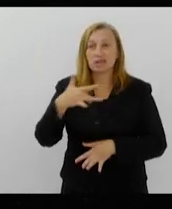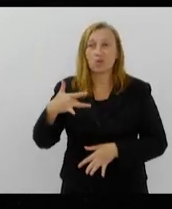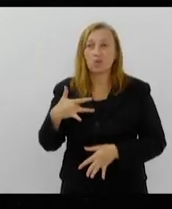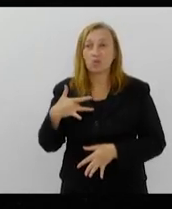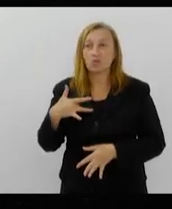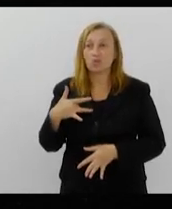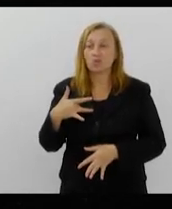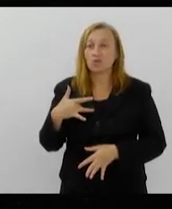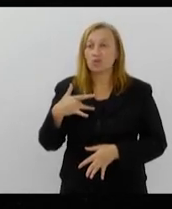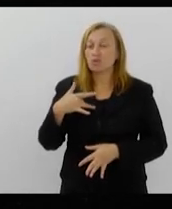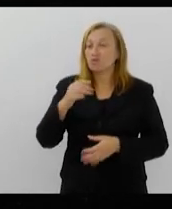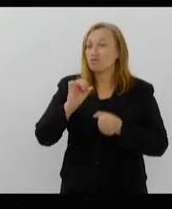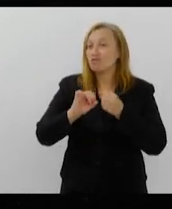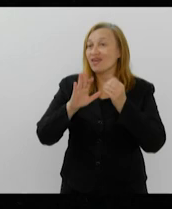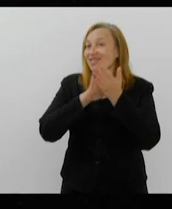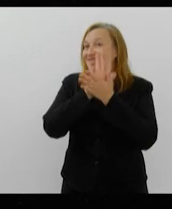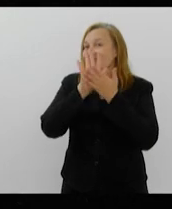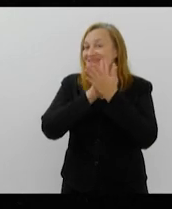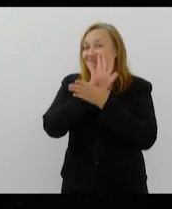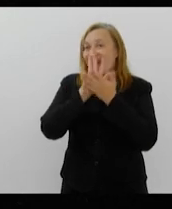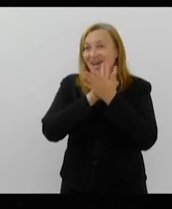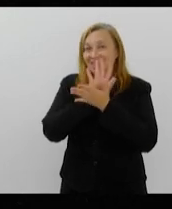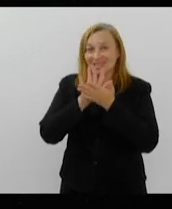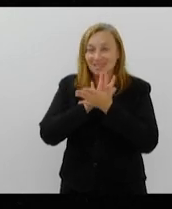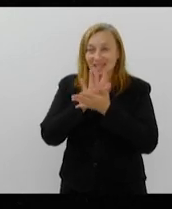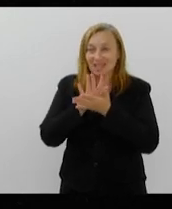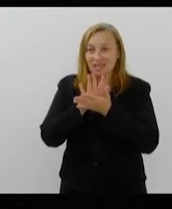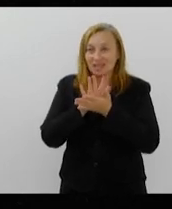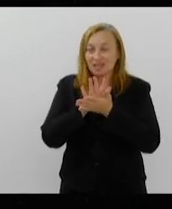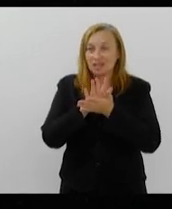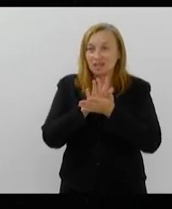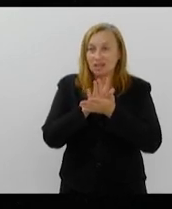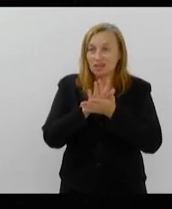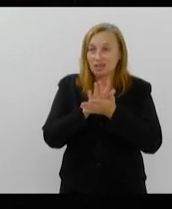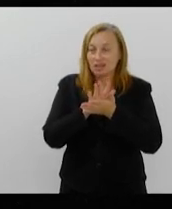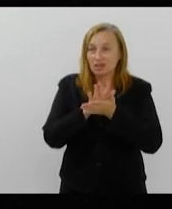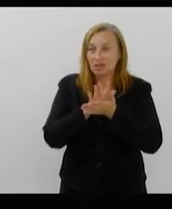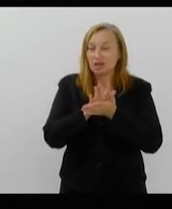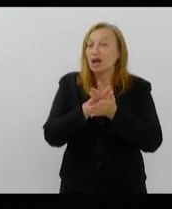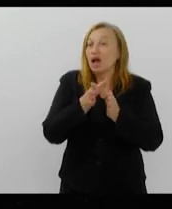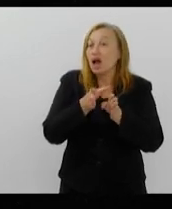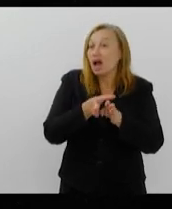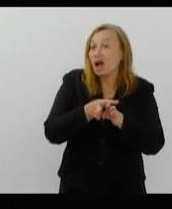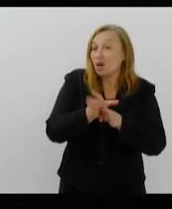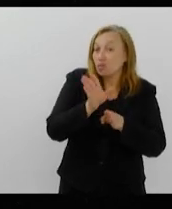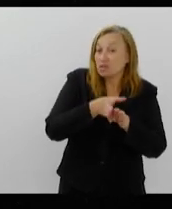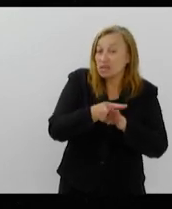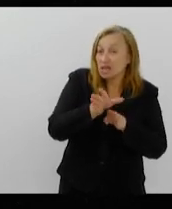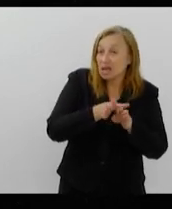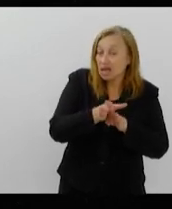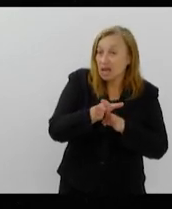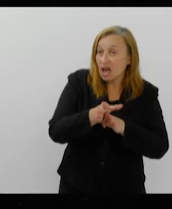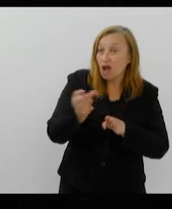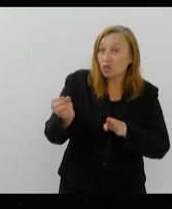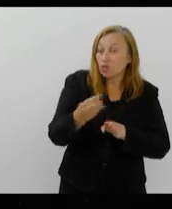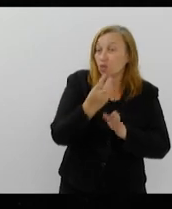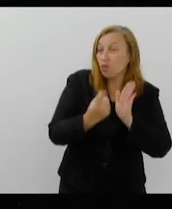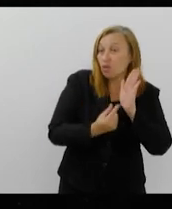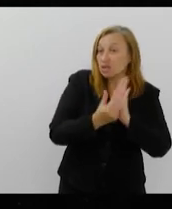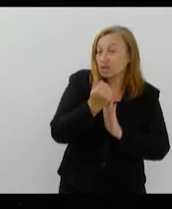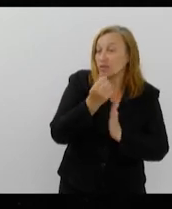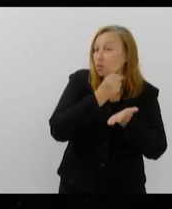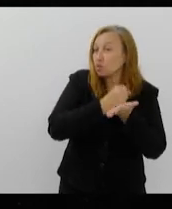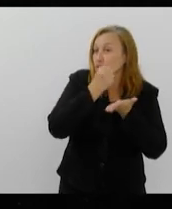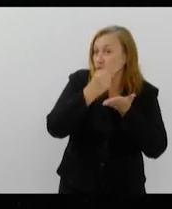não tomou as providências para ordenar no atual orçamento os contratos